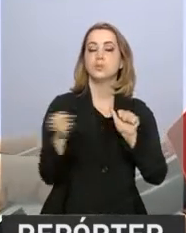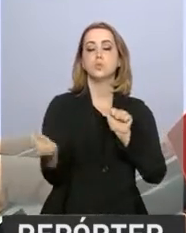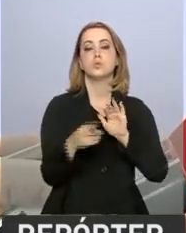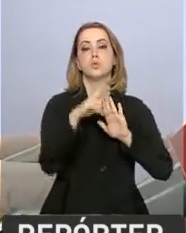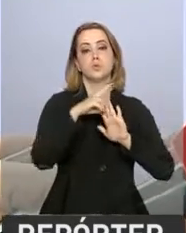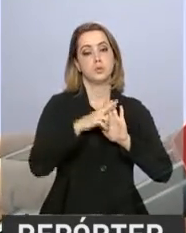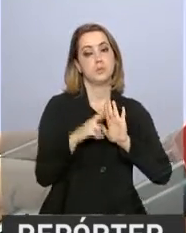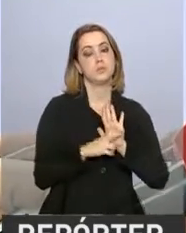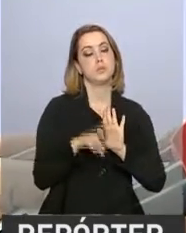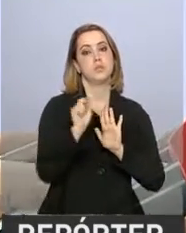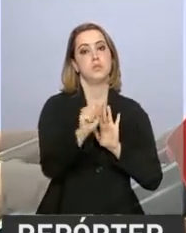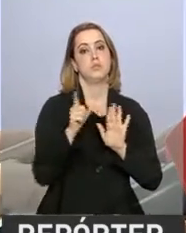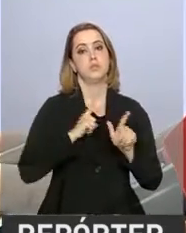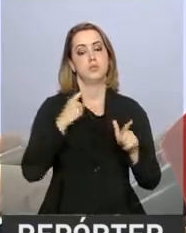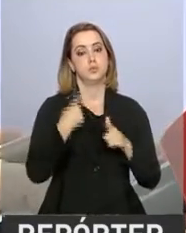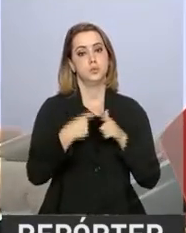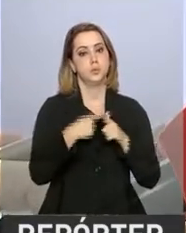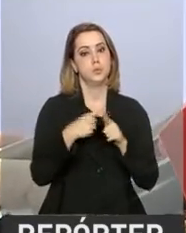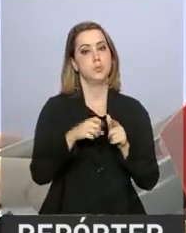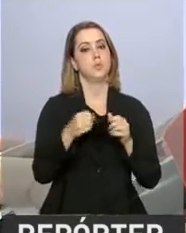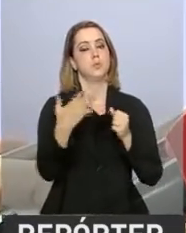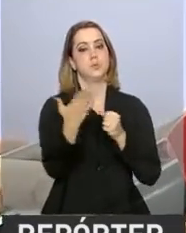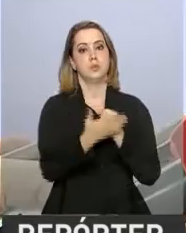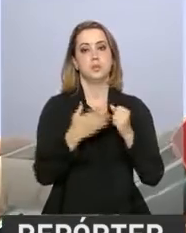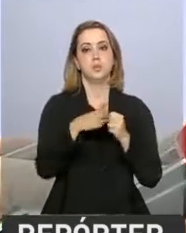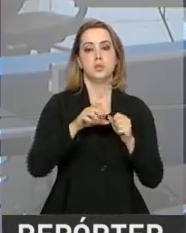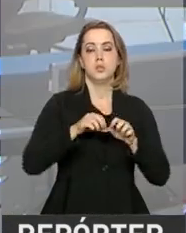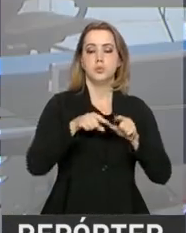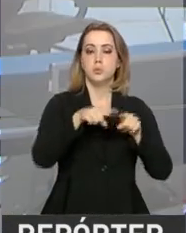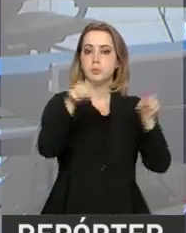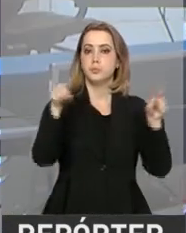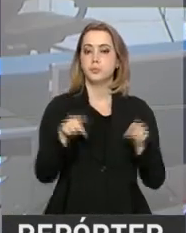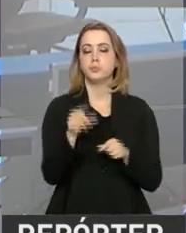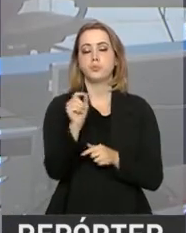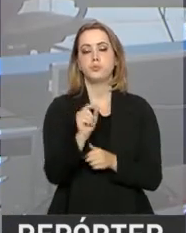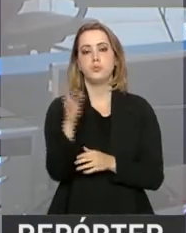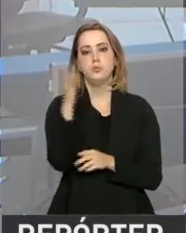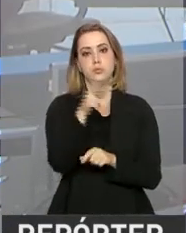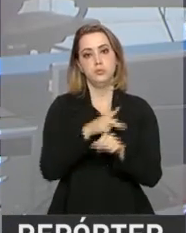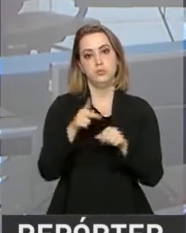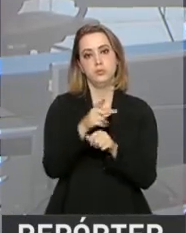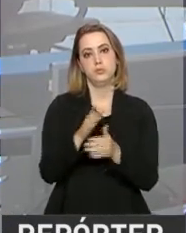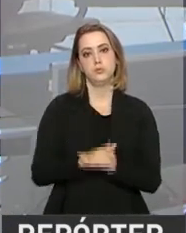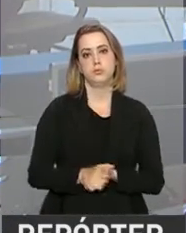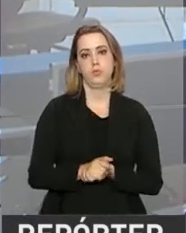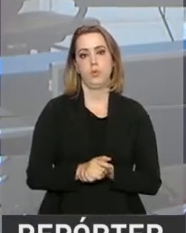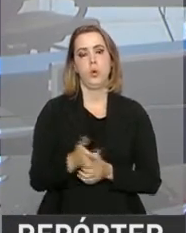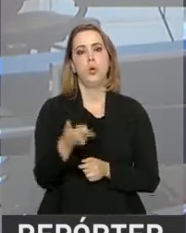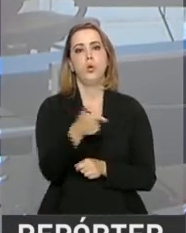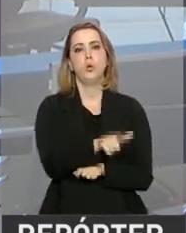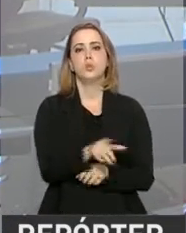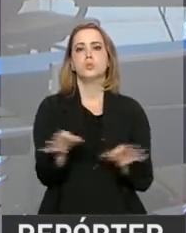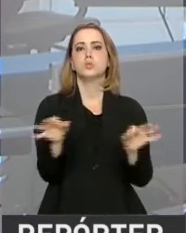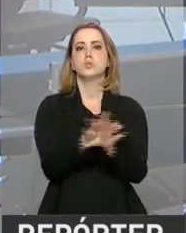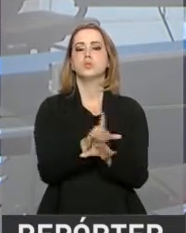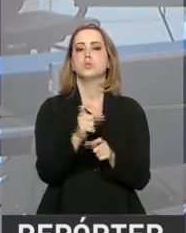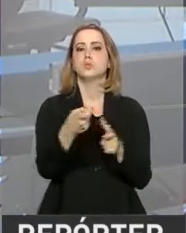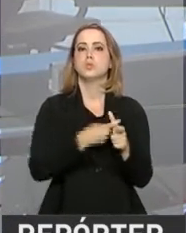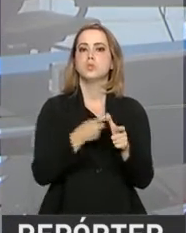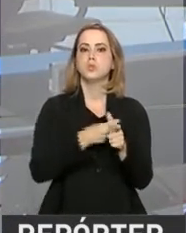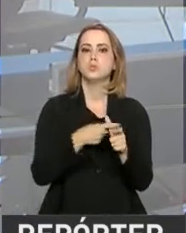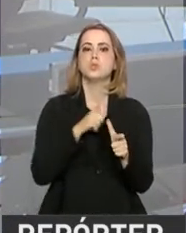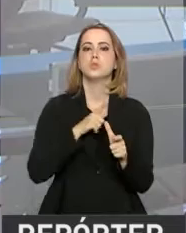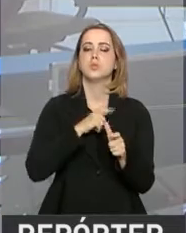em função de uma questão estrutural, demográfica do país. E outra maneira de acabar com este déficit depende